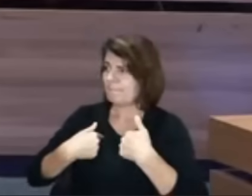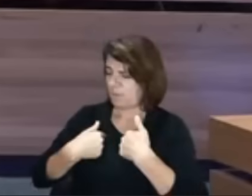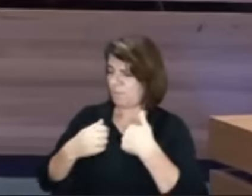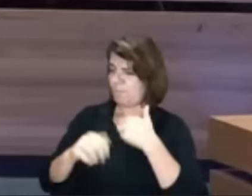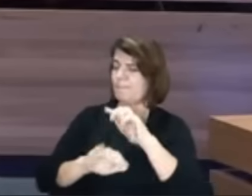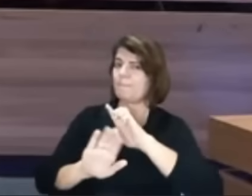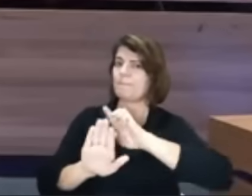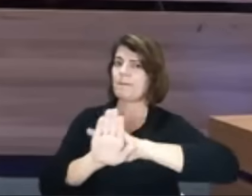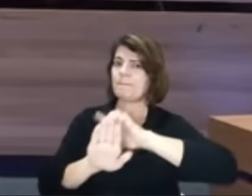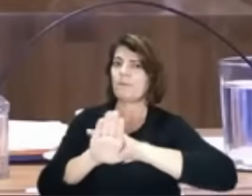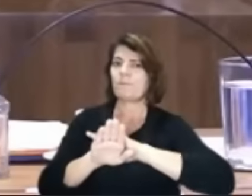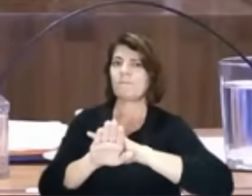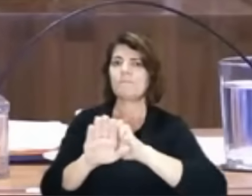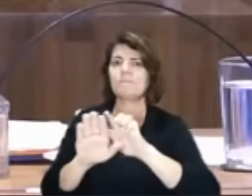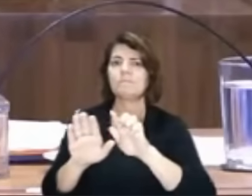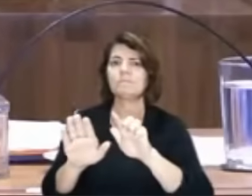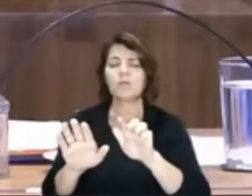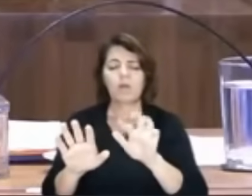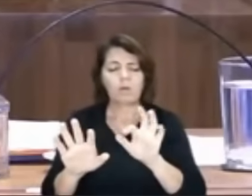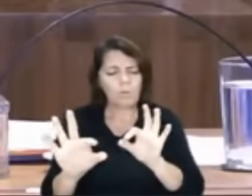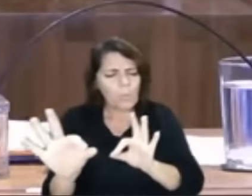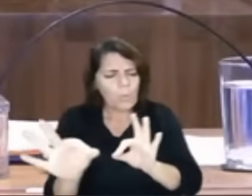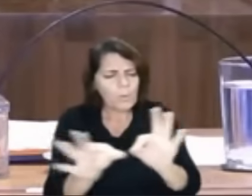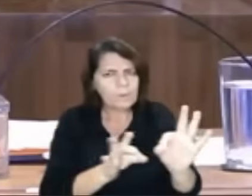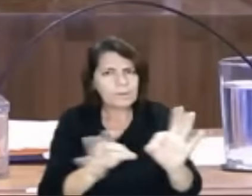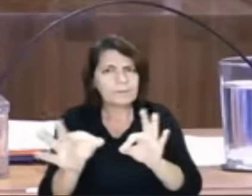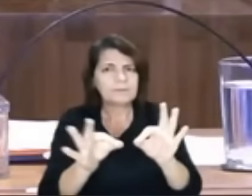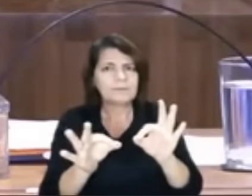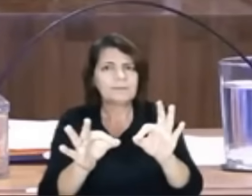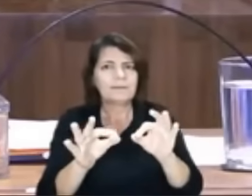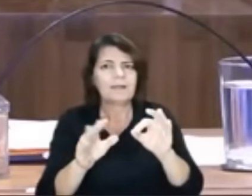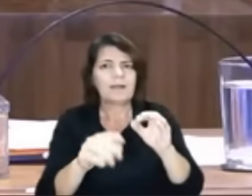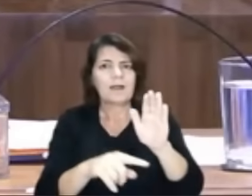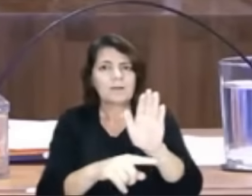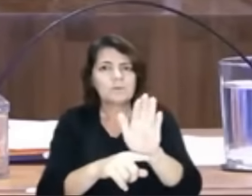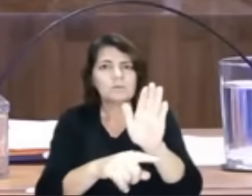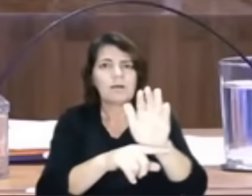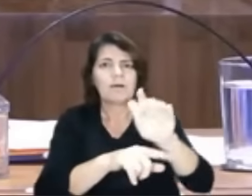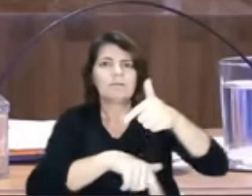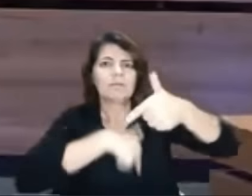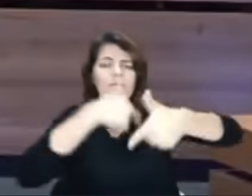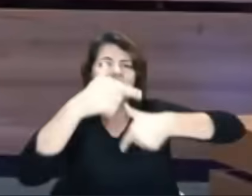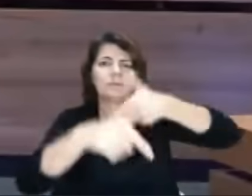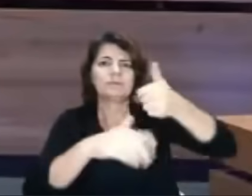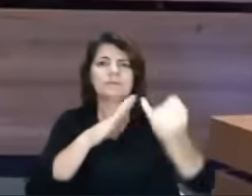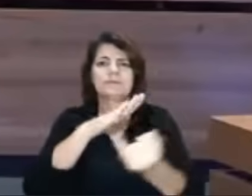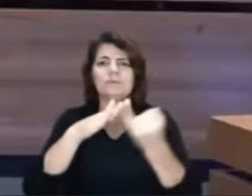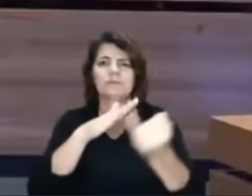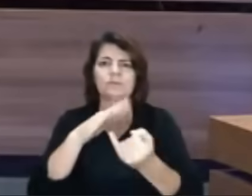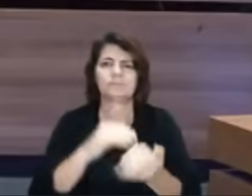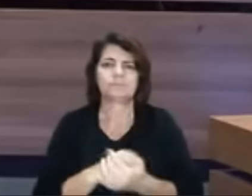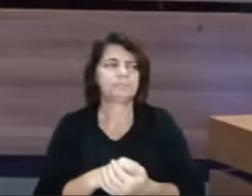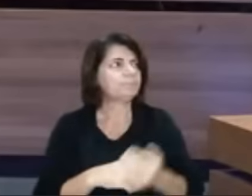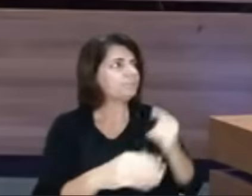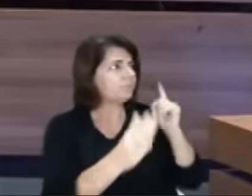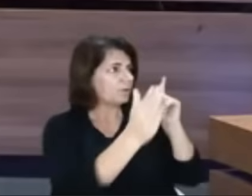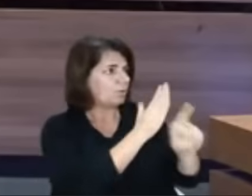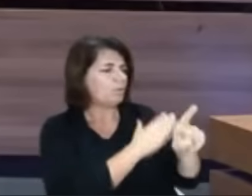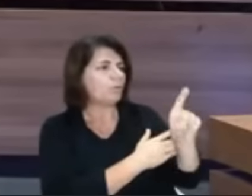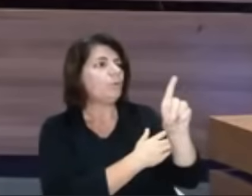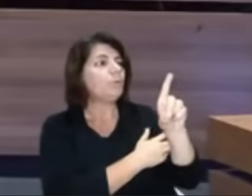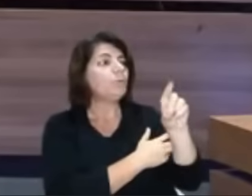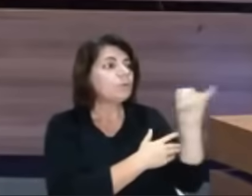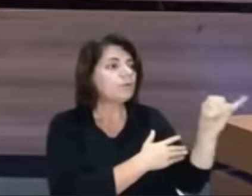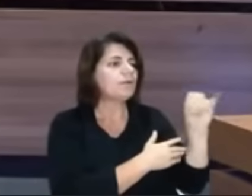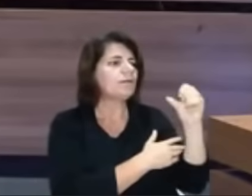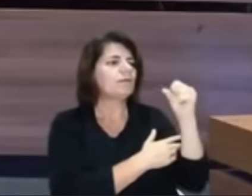facilitador de todas as tarefas do gabinete de segurança institucional compreendo eu perguntar pro senhor sobre o dia 8 óbvio